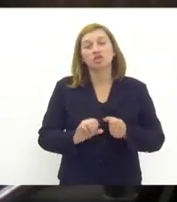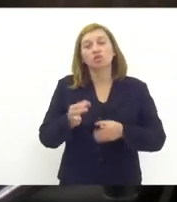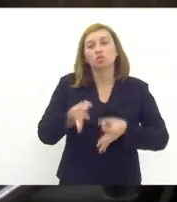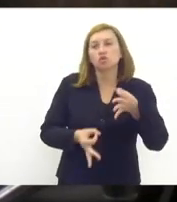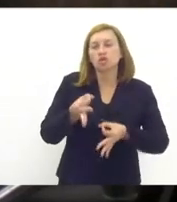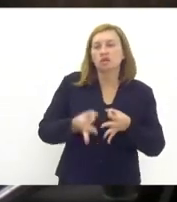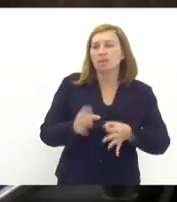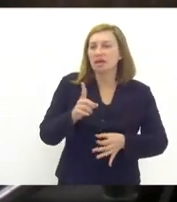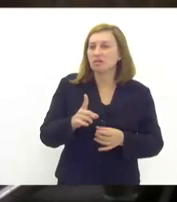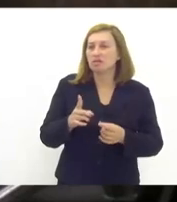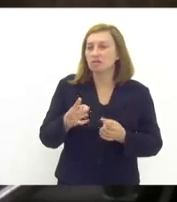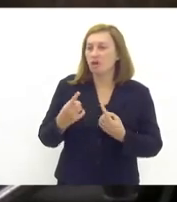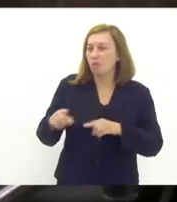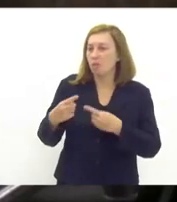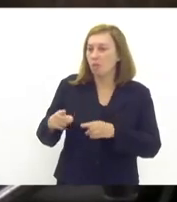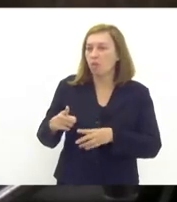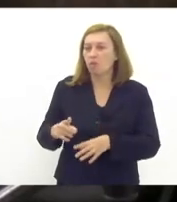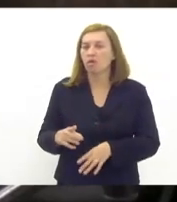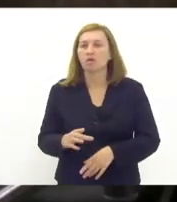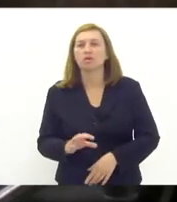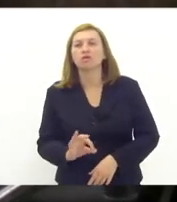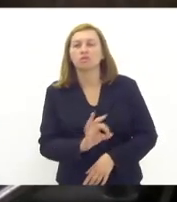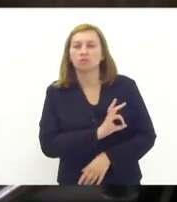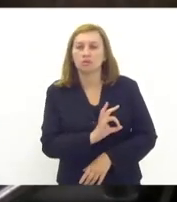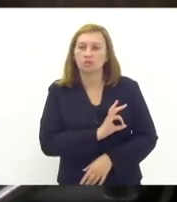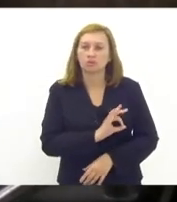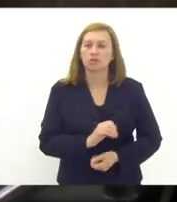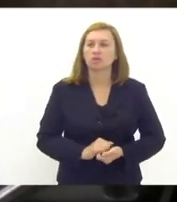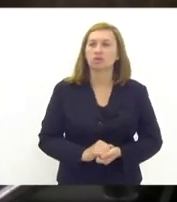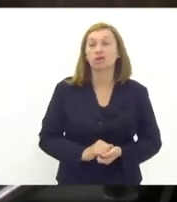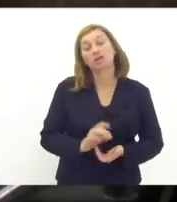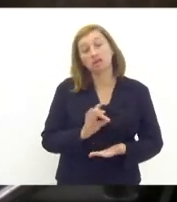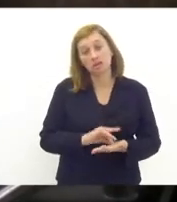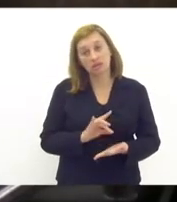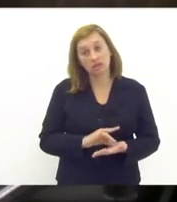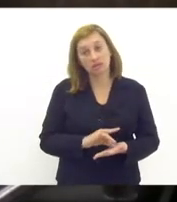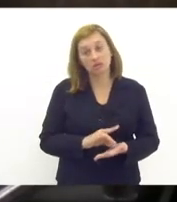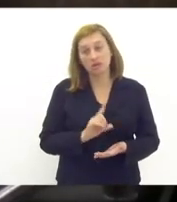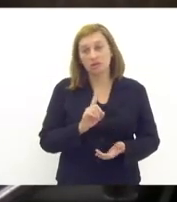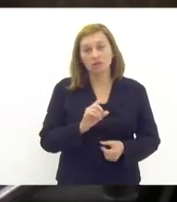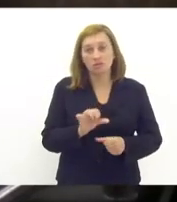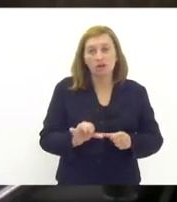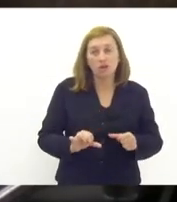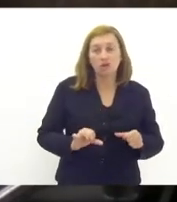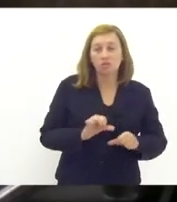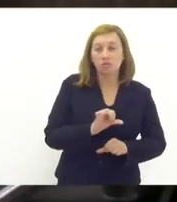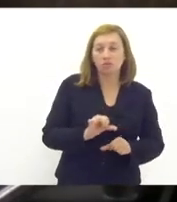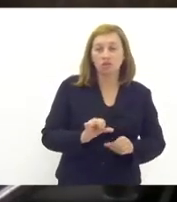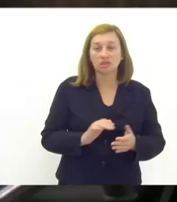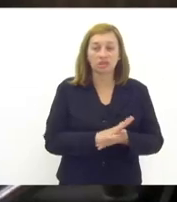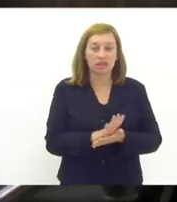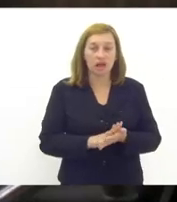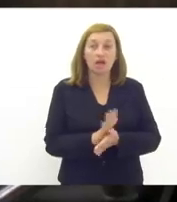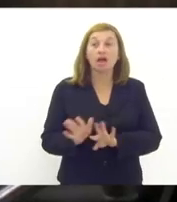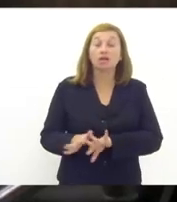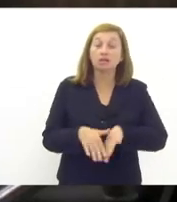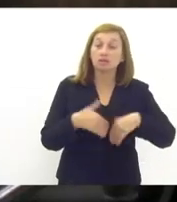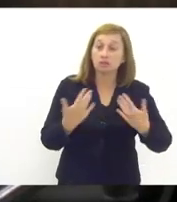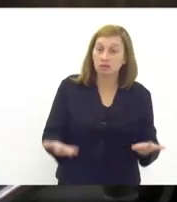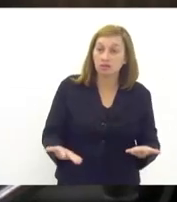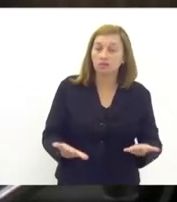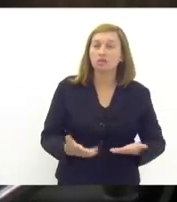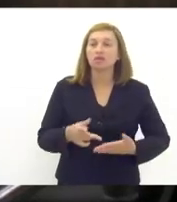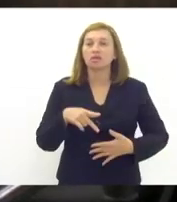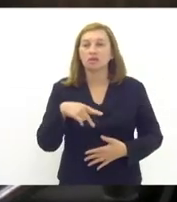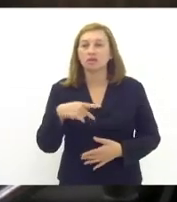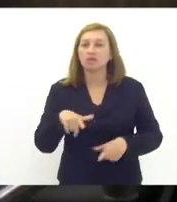não sair atacando as forças de segurança. E, evidentemente, que ninguém vai retorcer ou distorcer a minha fala. Então, a gente está